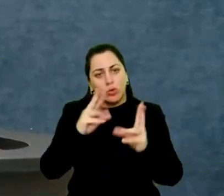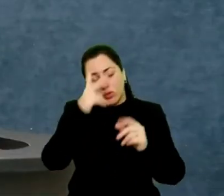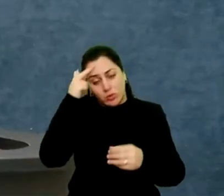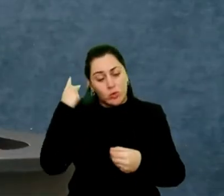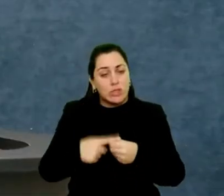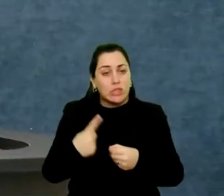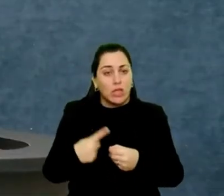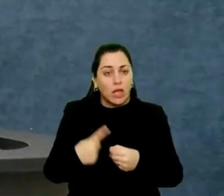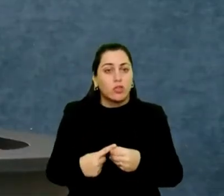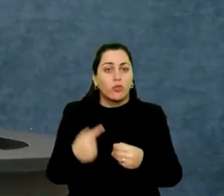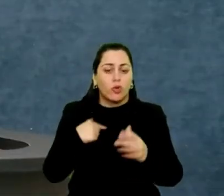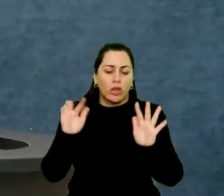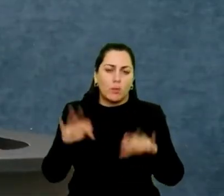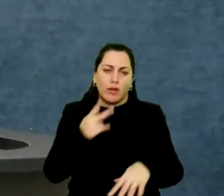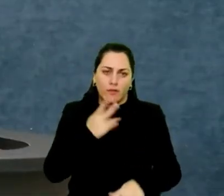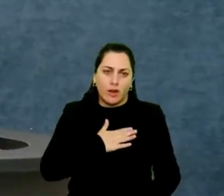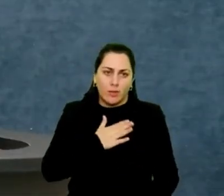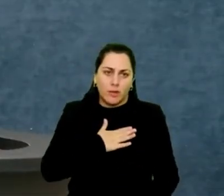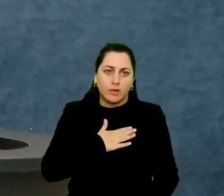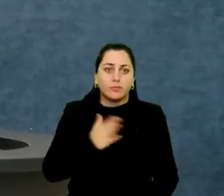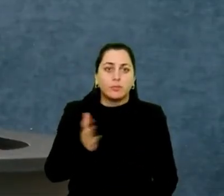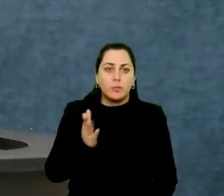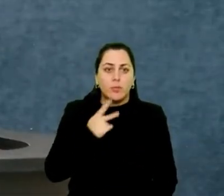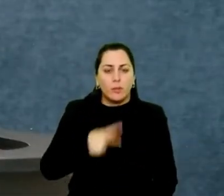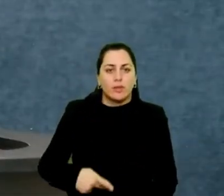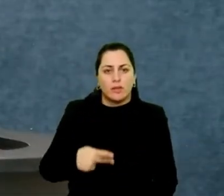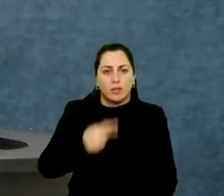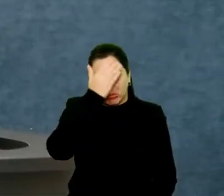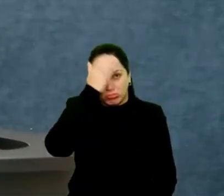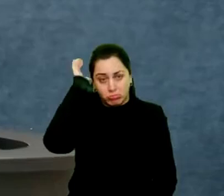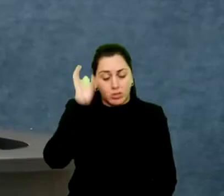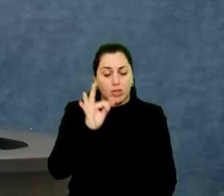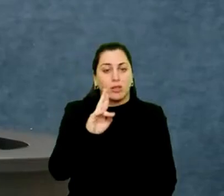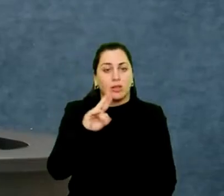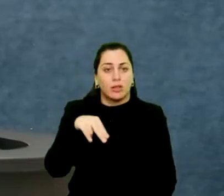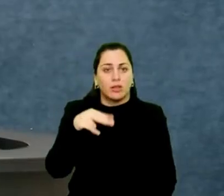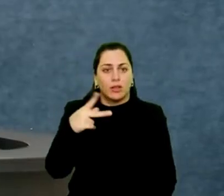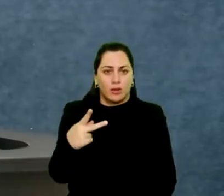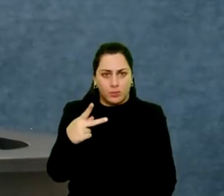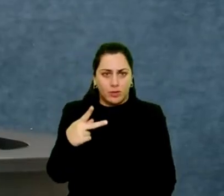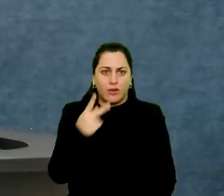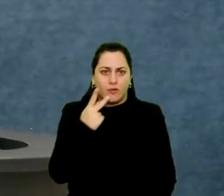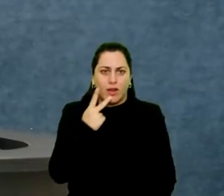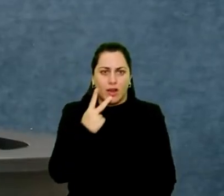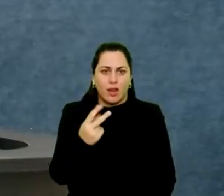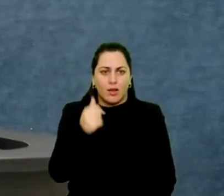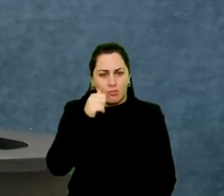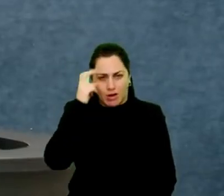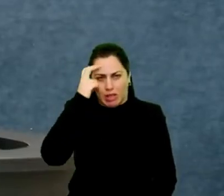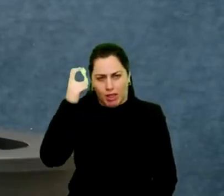cidade. E eu vou terminar falando uma frase do presidente Donald Trump. Ele falou assim, ó, eu não vou falar que você é gênia não, viu,